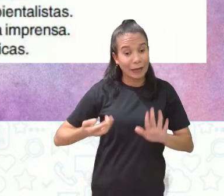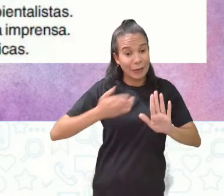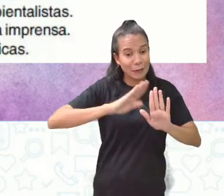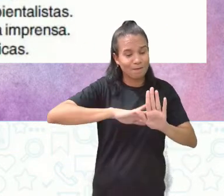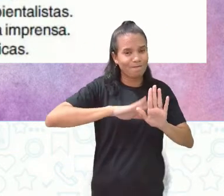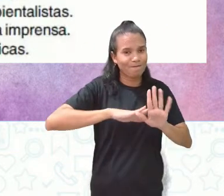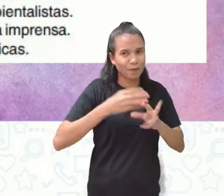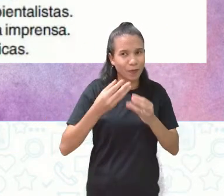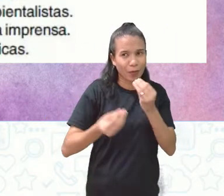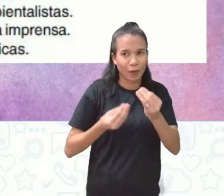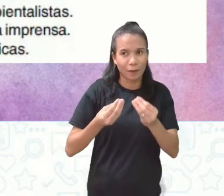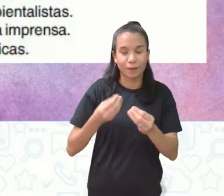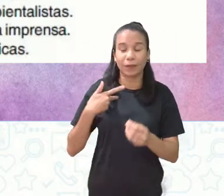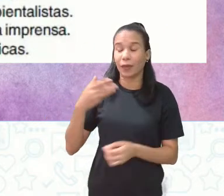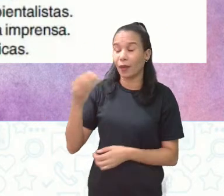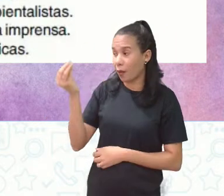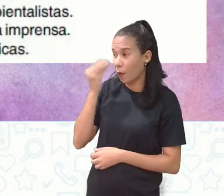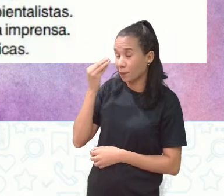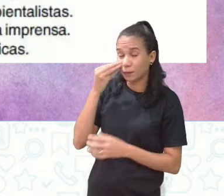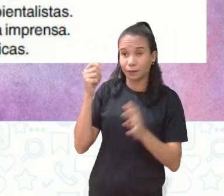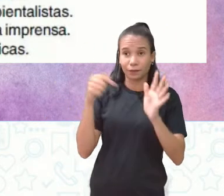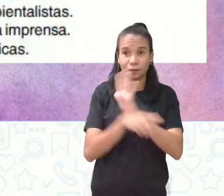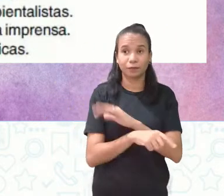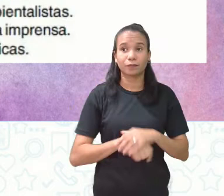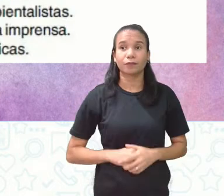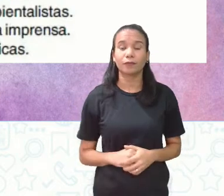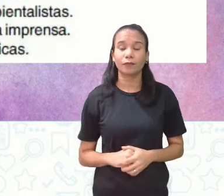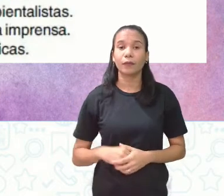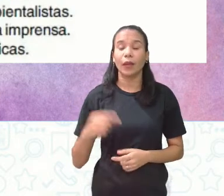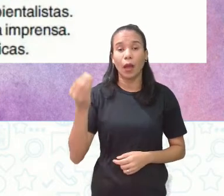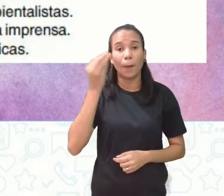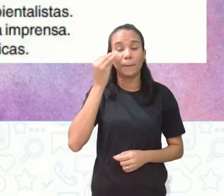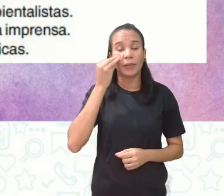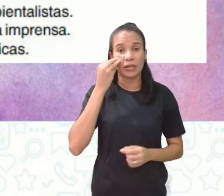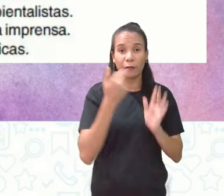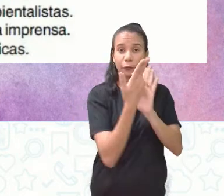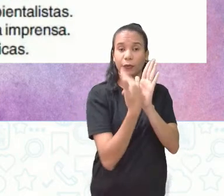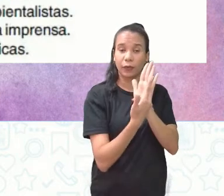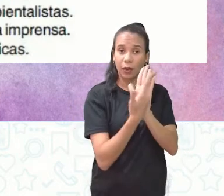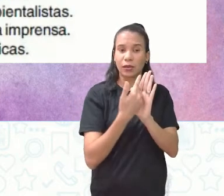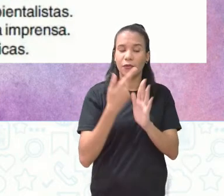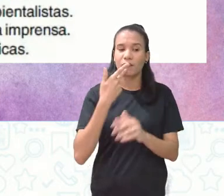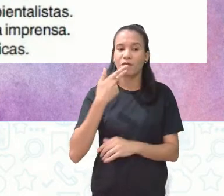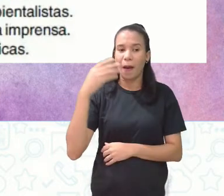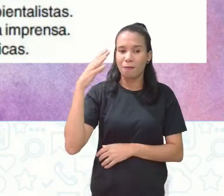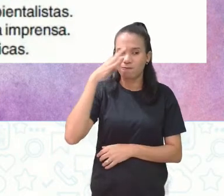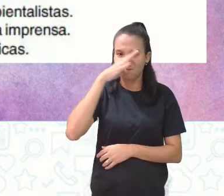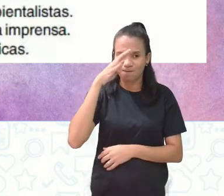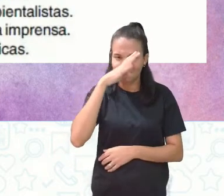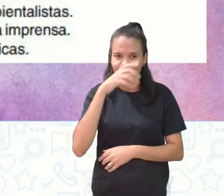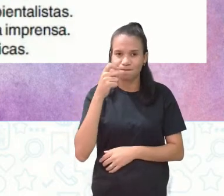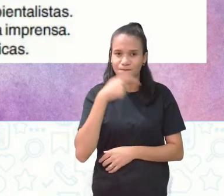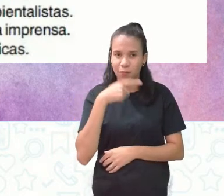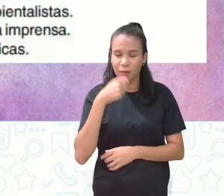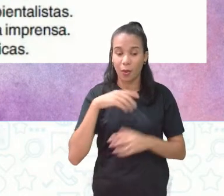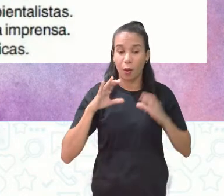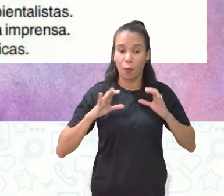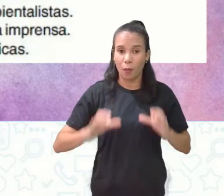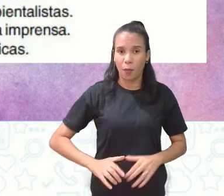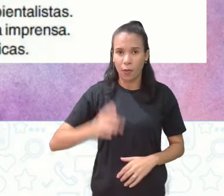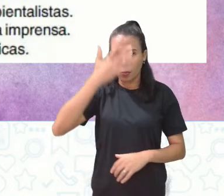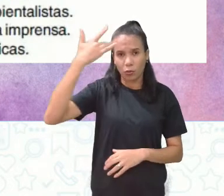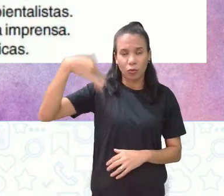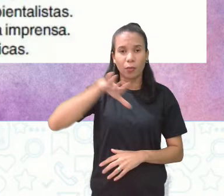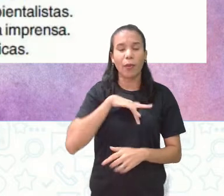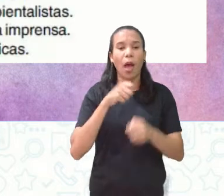o desmatamento. E aí observe a questão. Observe a charge que satiriza o comportamento dos participantes de uma